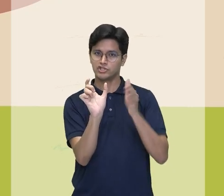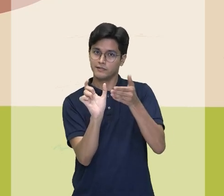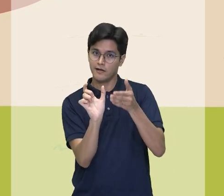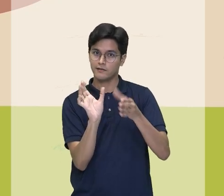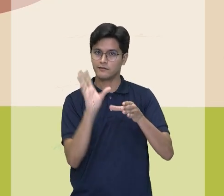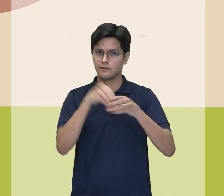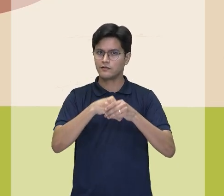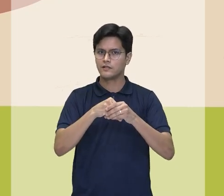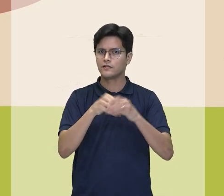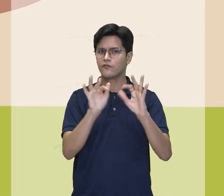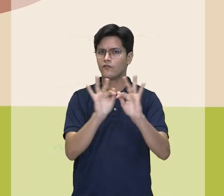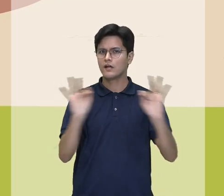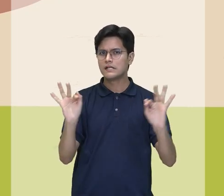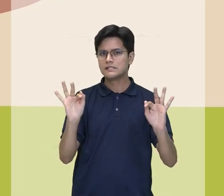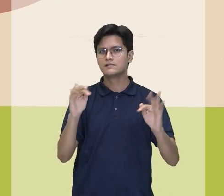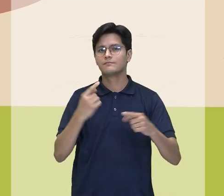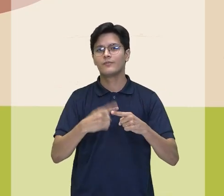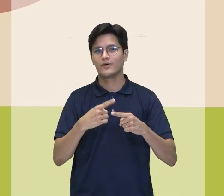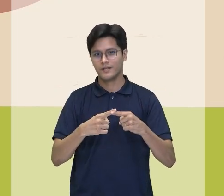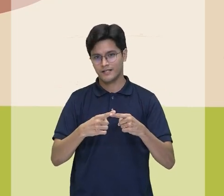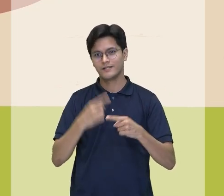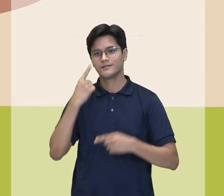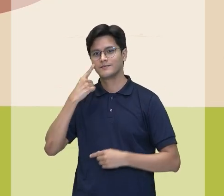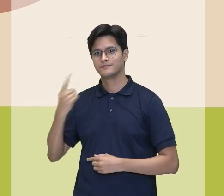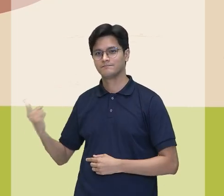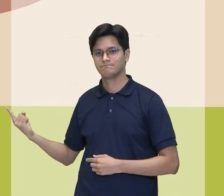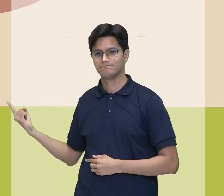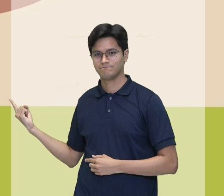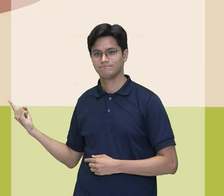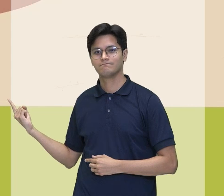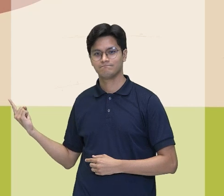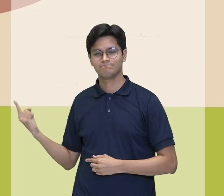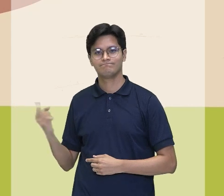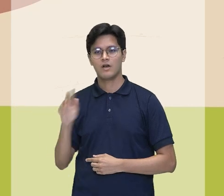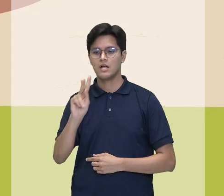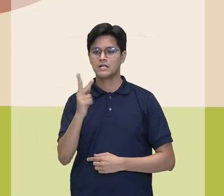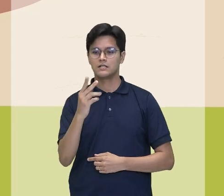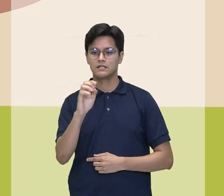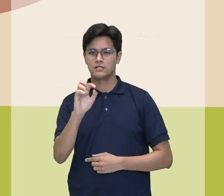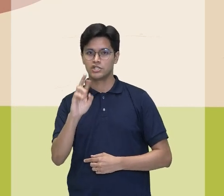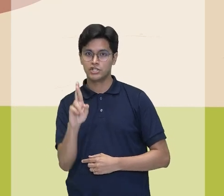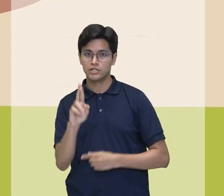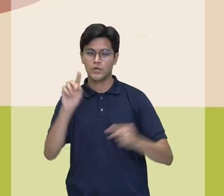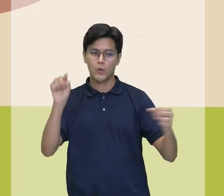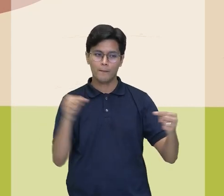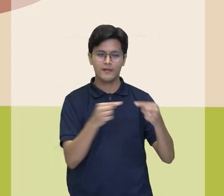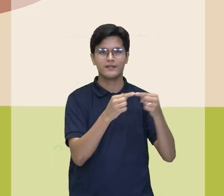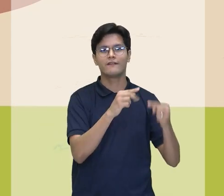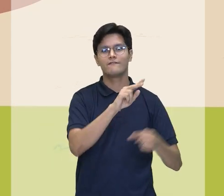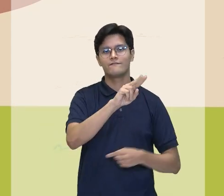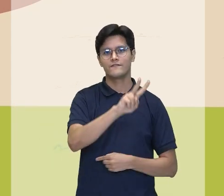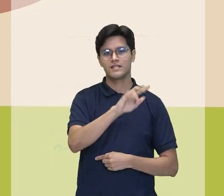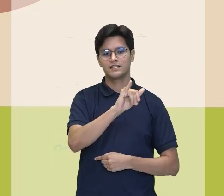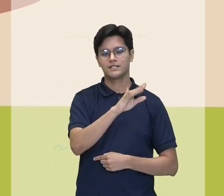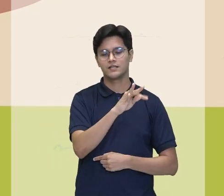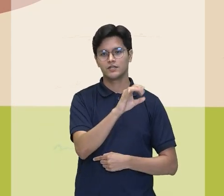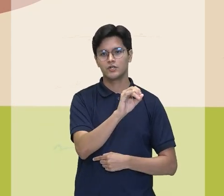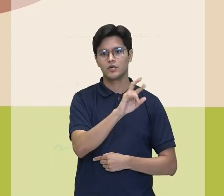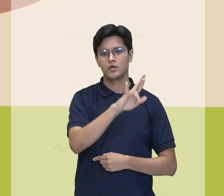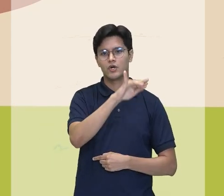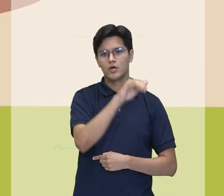Por quê? Porque eu estou falando da Victoria, certo? E quem é que